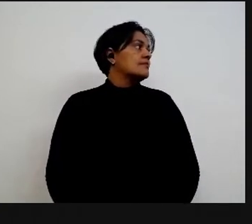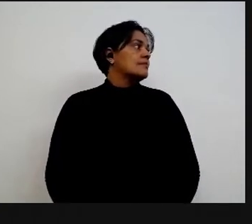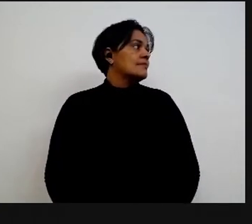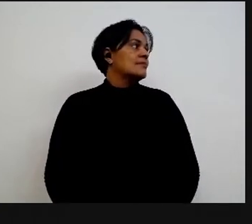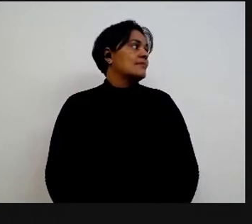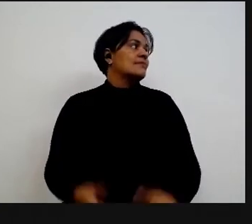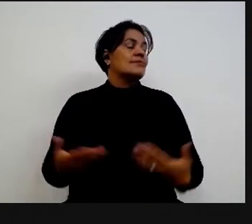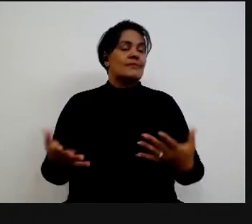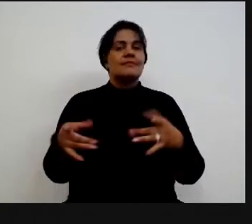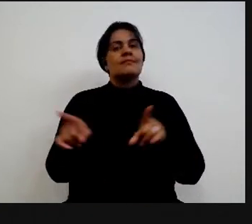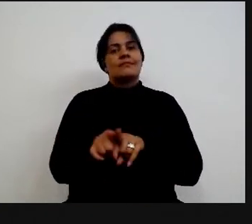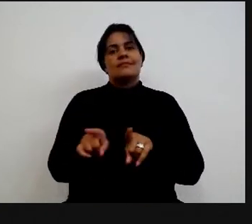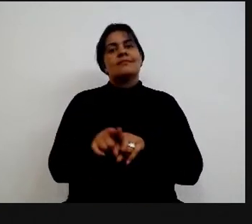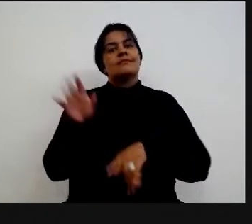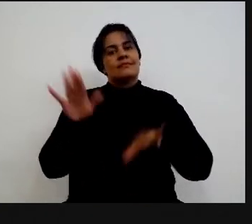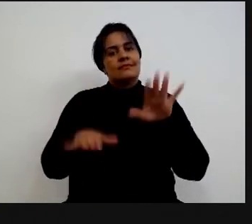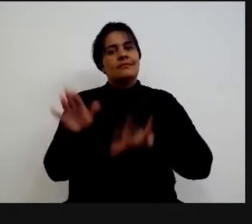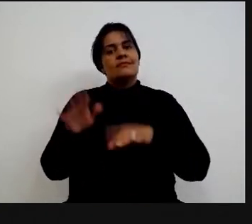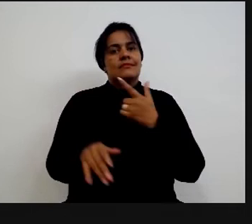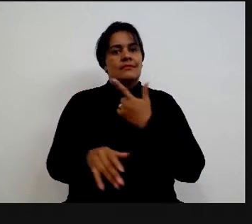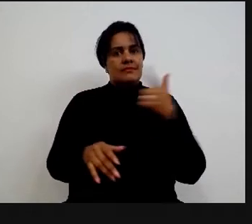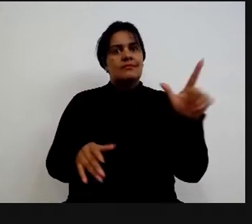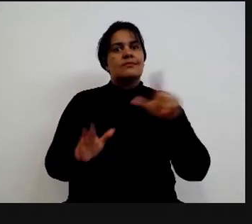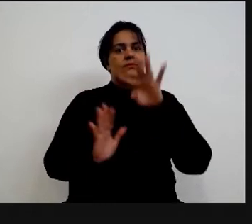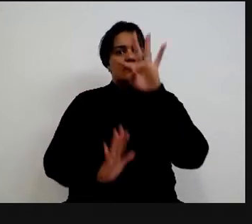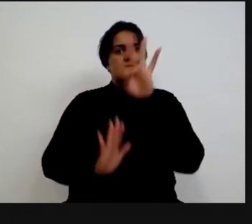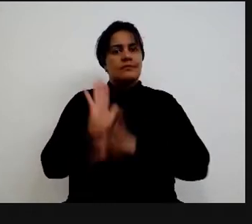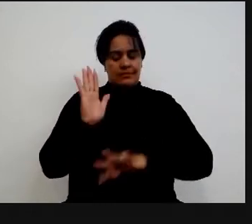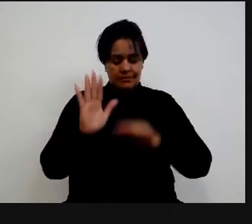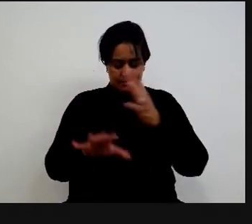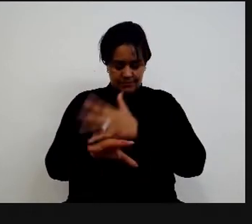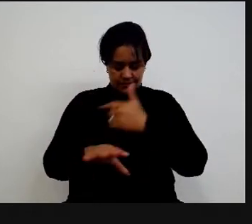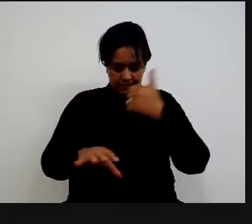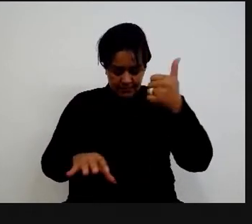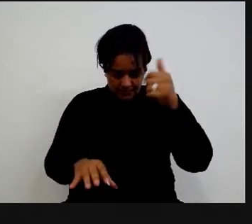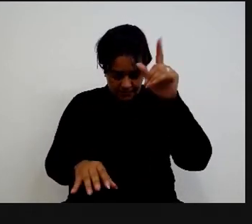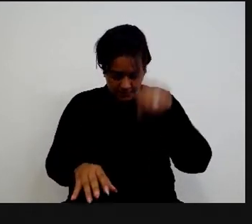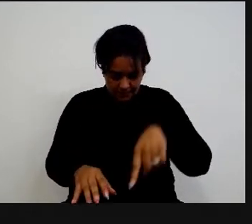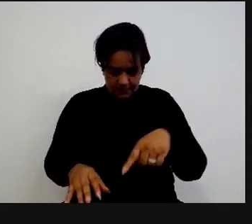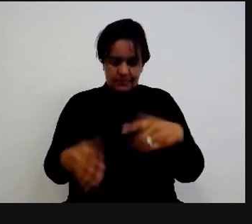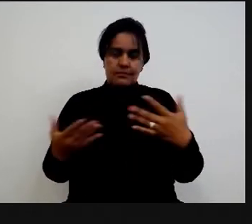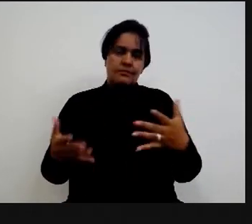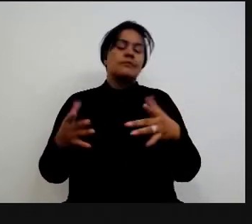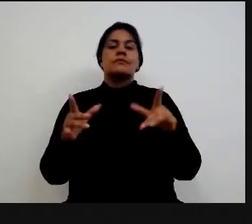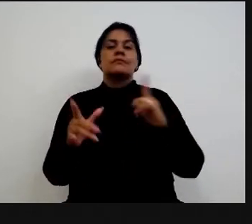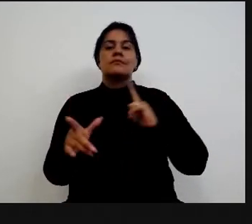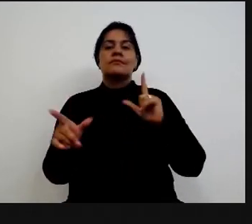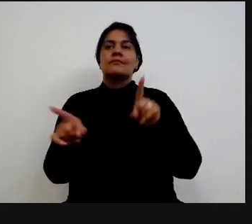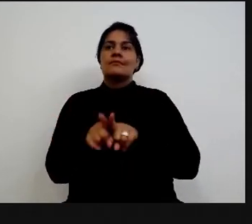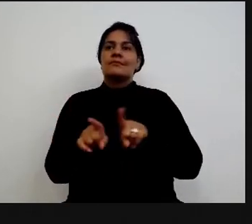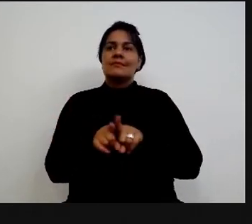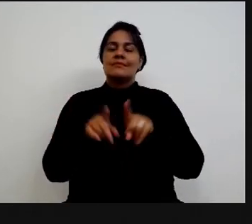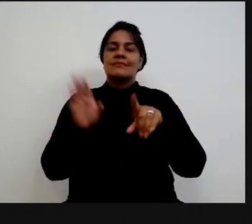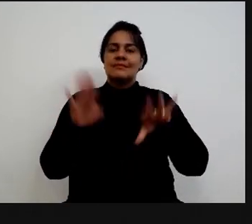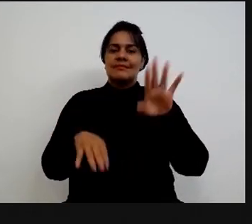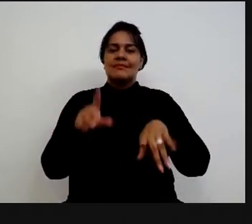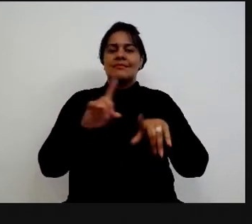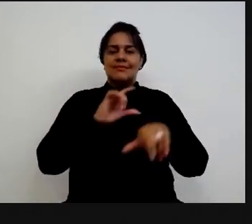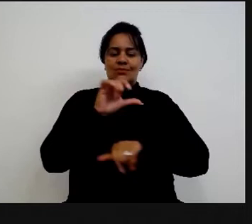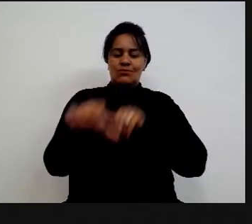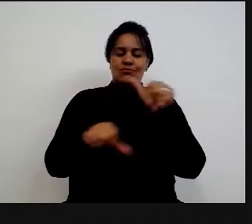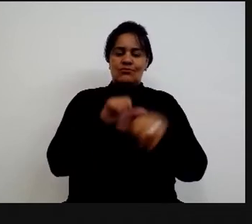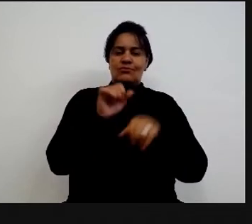melhor, né? Mais esclarecedor. Então, aquele clássico, né, de pegar o texto e transformar em PowerPoint e sair repetindo o que está no